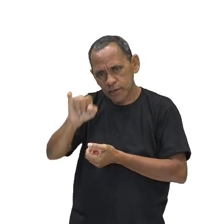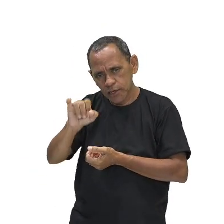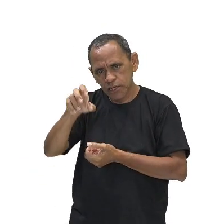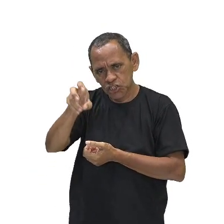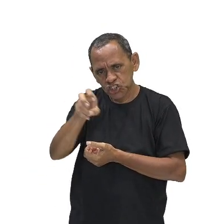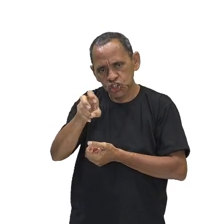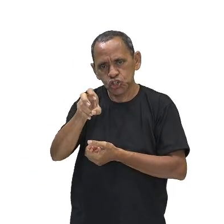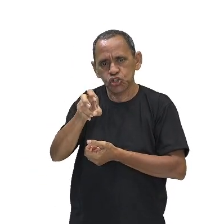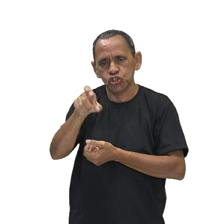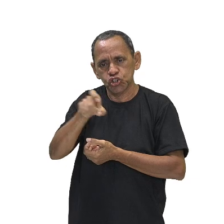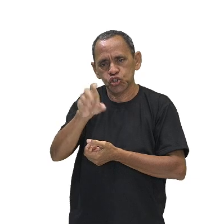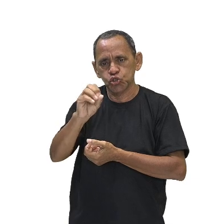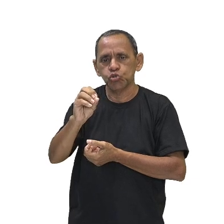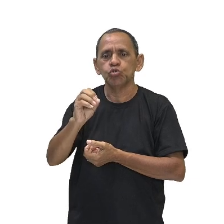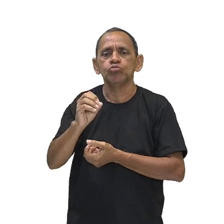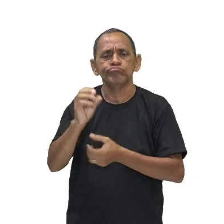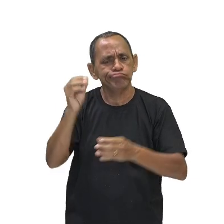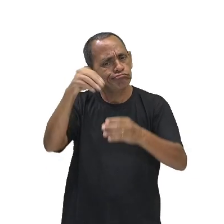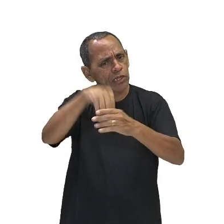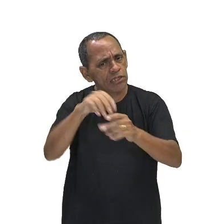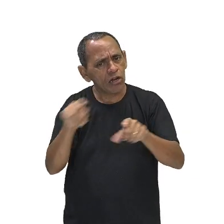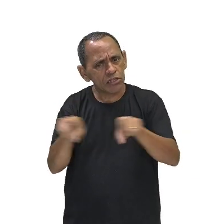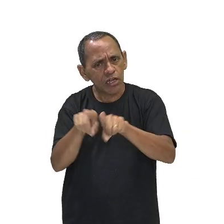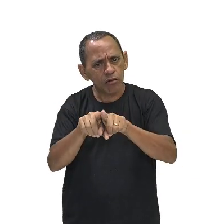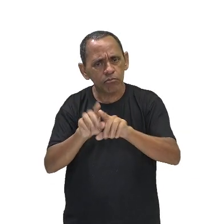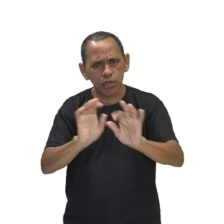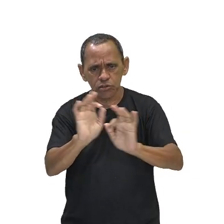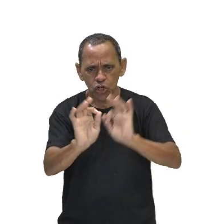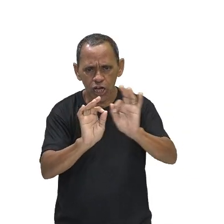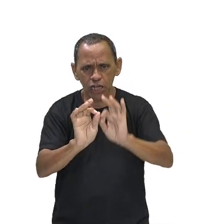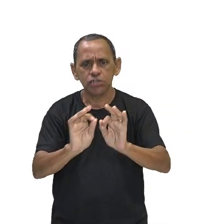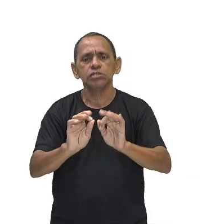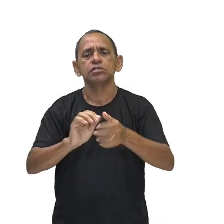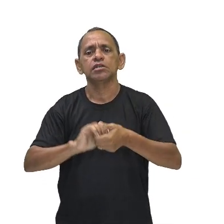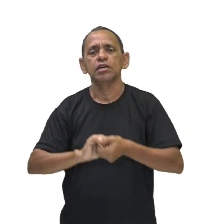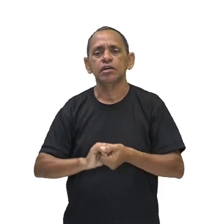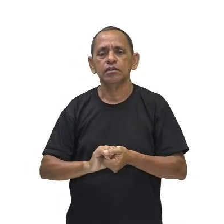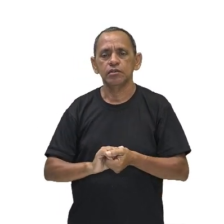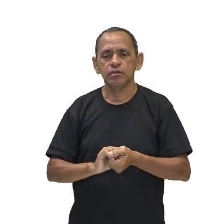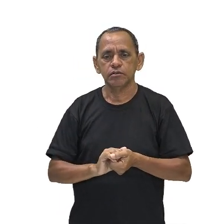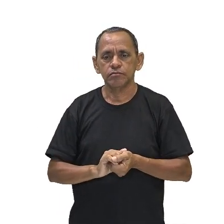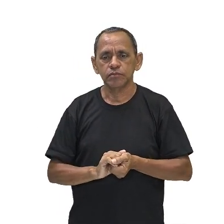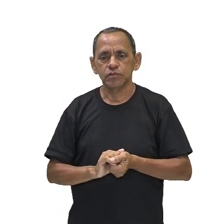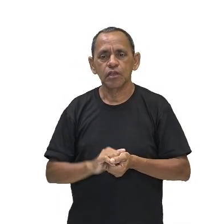permanece. Então, vejam bem, é um fato social,